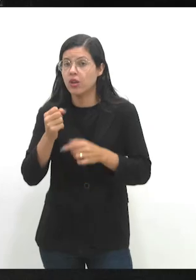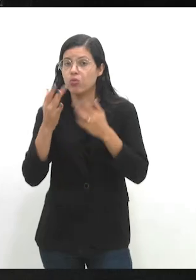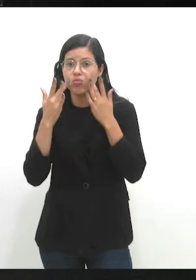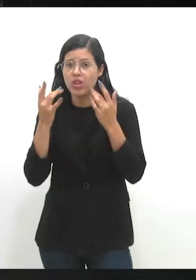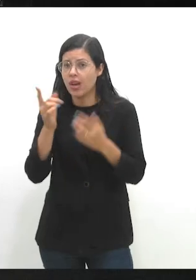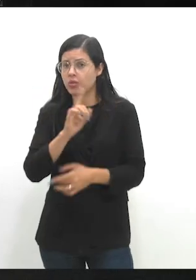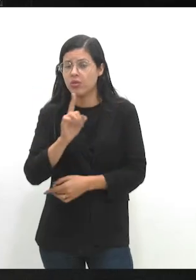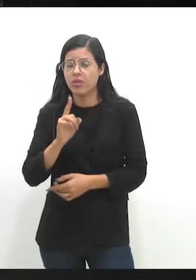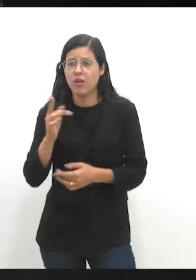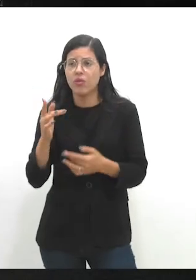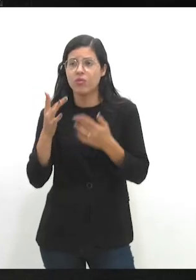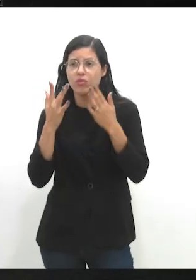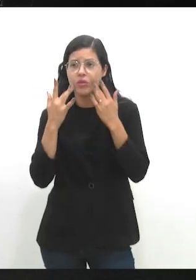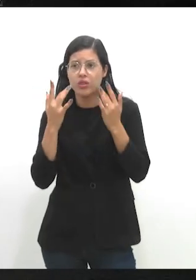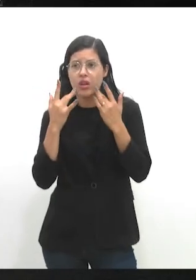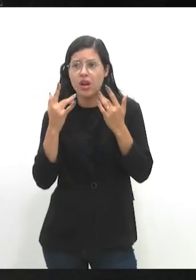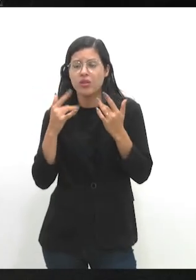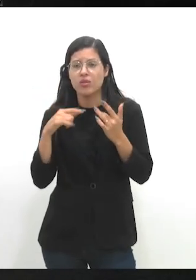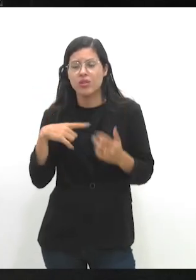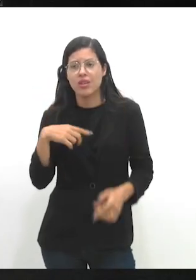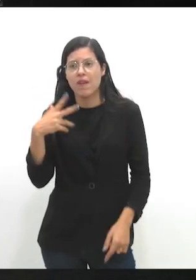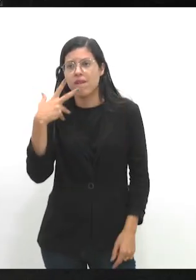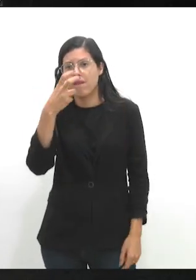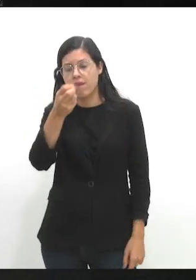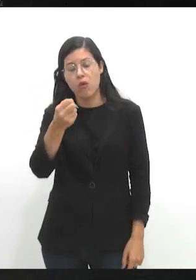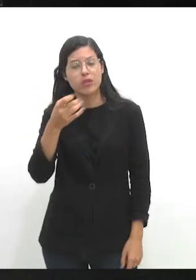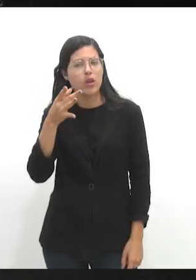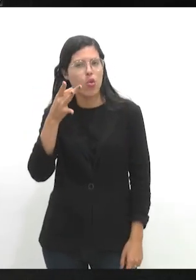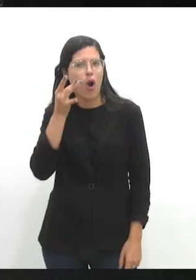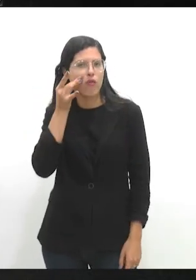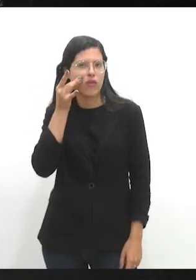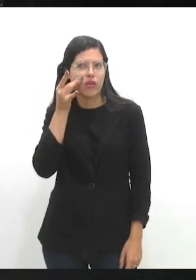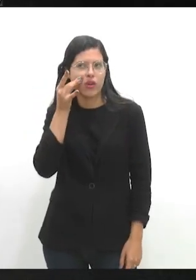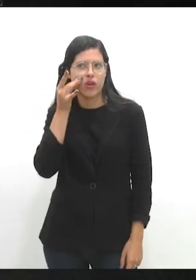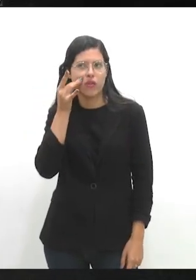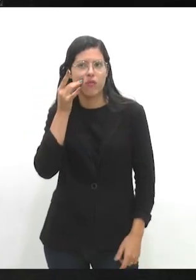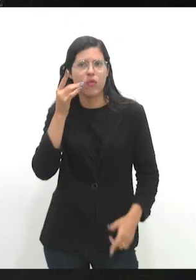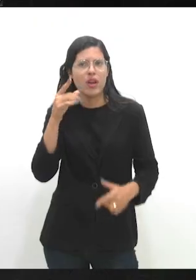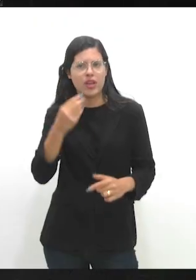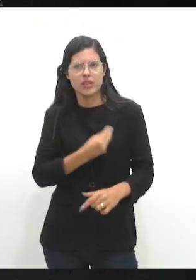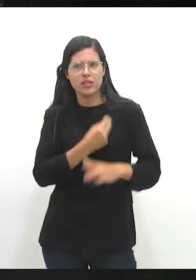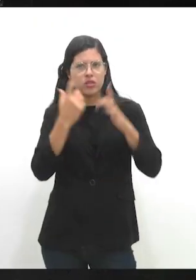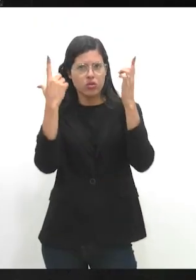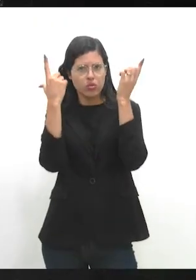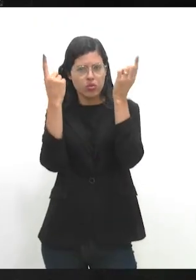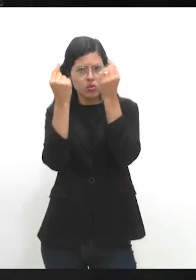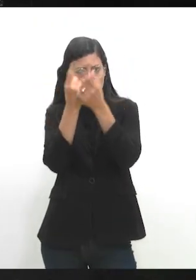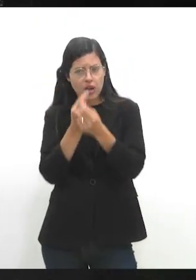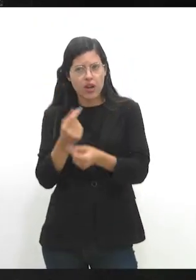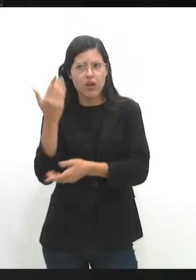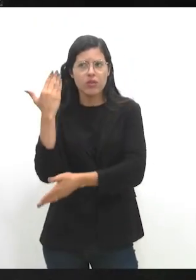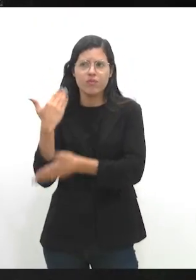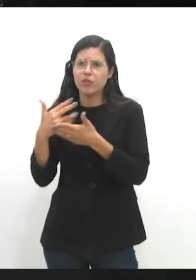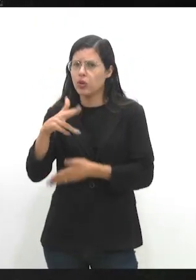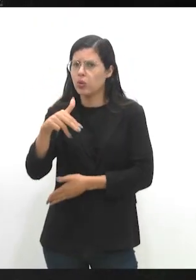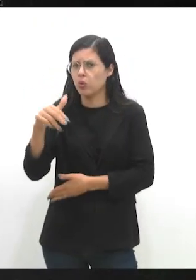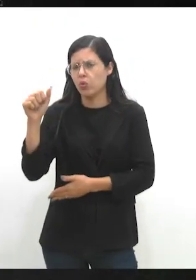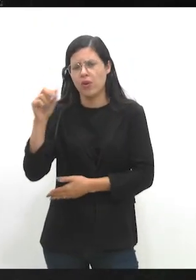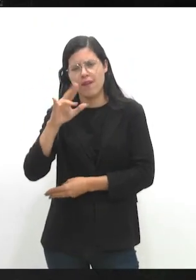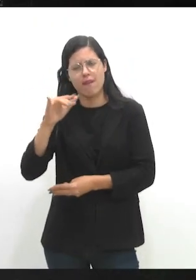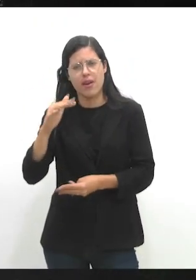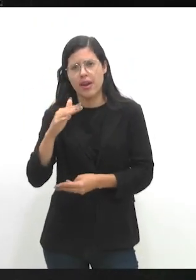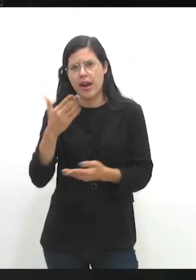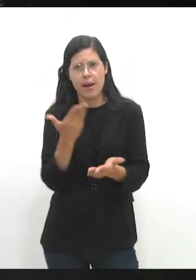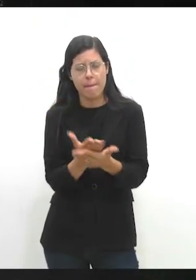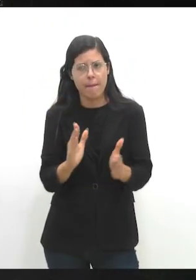o teatro não. O teatro tem a força do ao vivo. Ele existe desde os gregos, desde a antiguidade, e nunca vai morrer,